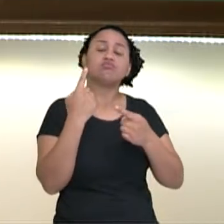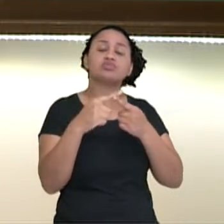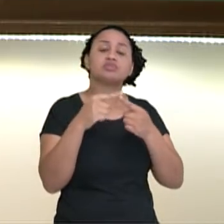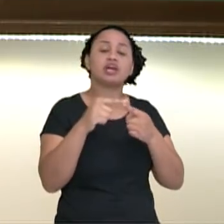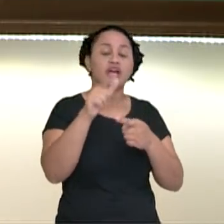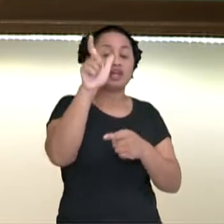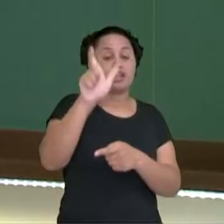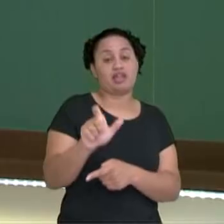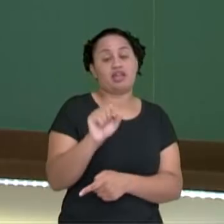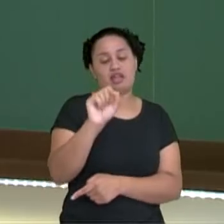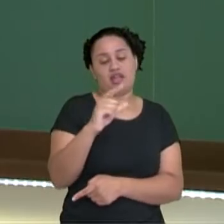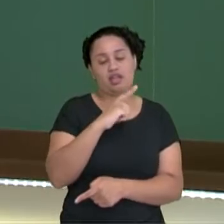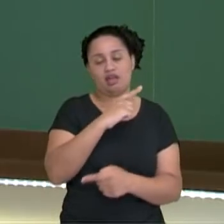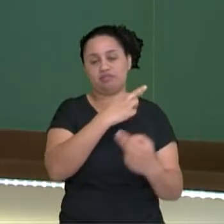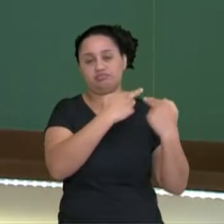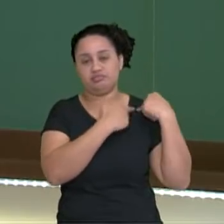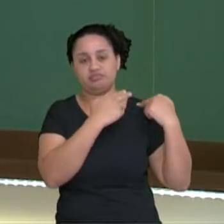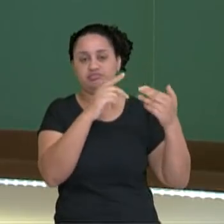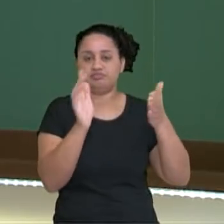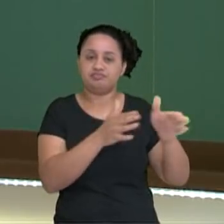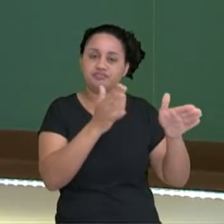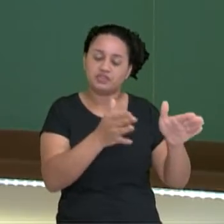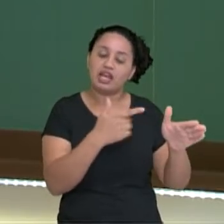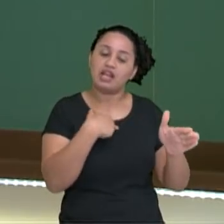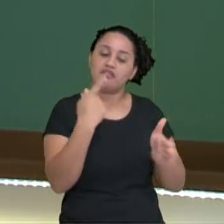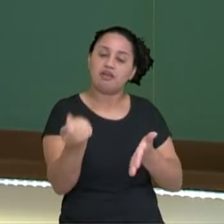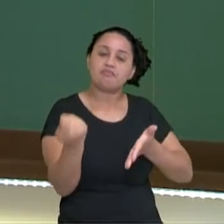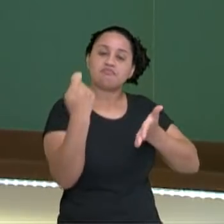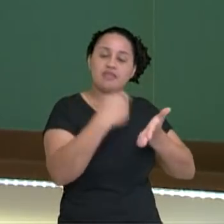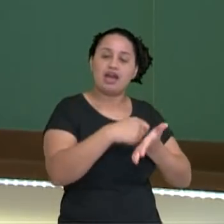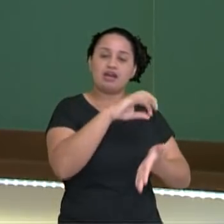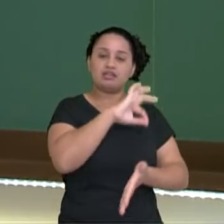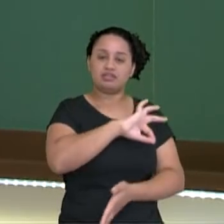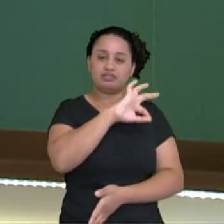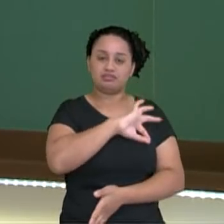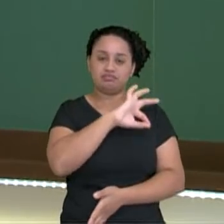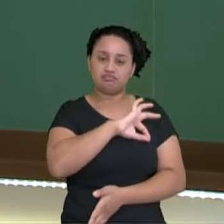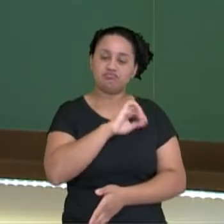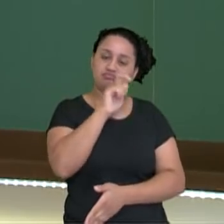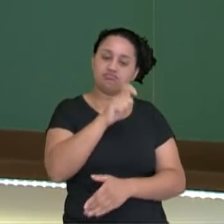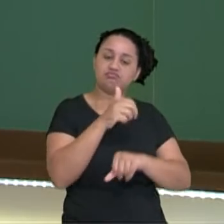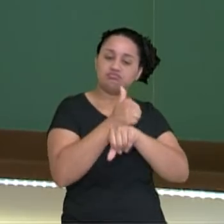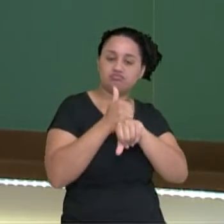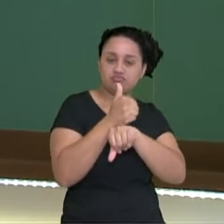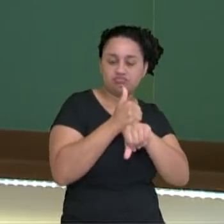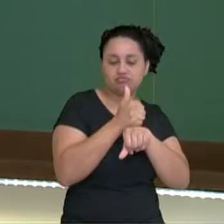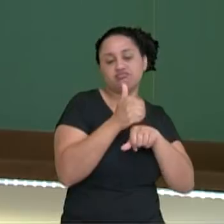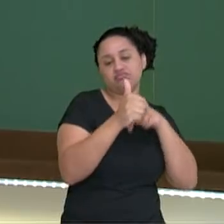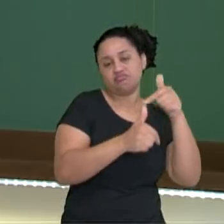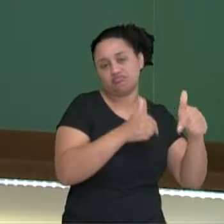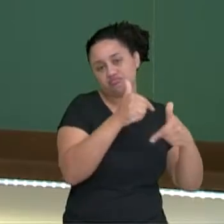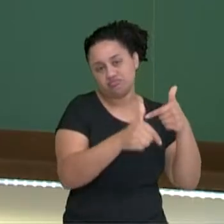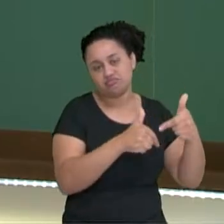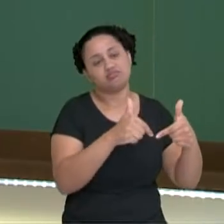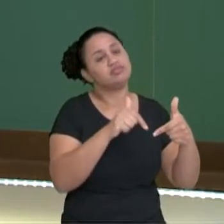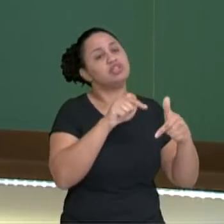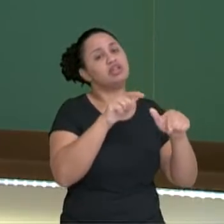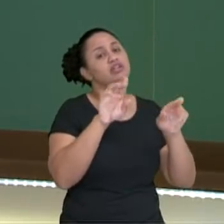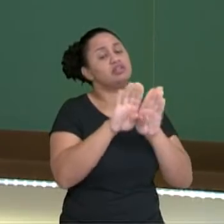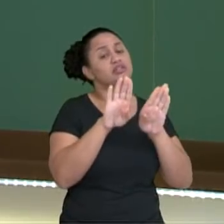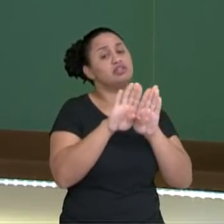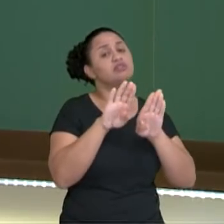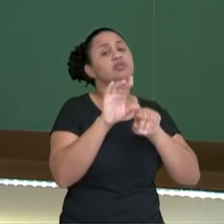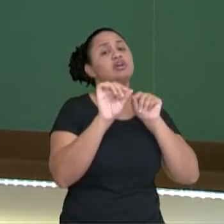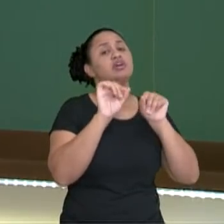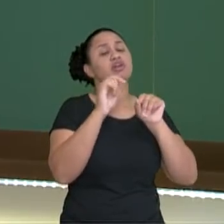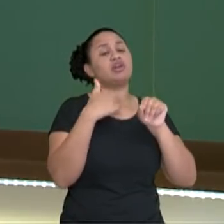dono, né, dos meios de produção, ele vai pagar o salário para esse trabalhador operário e ele também é o